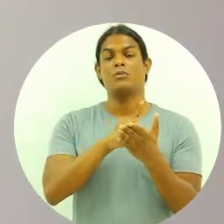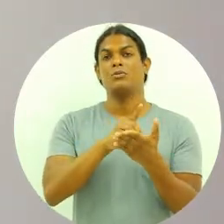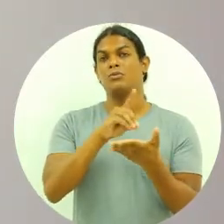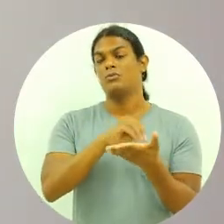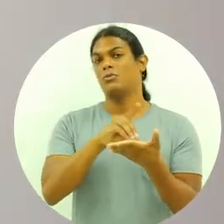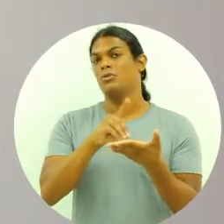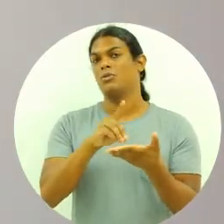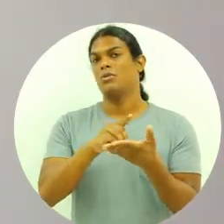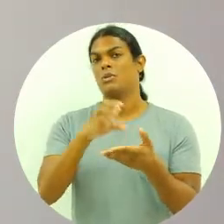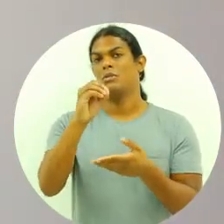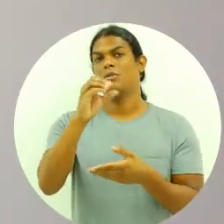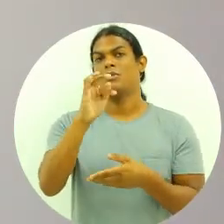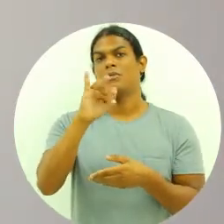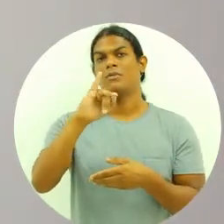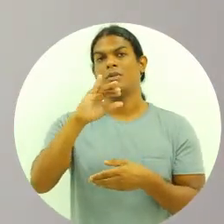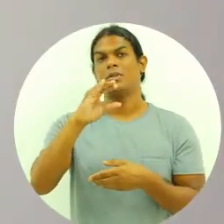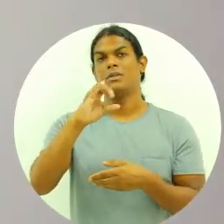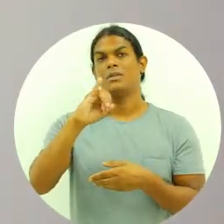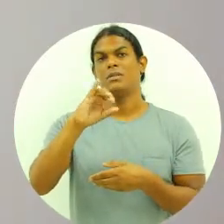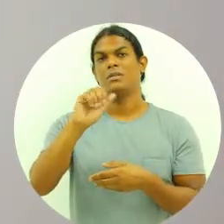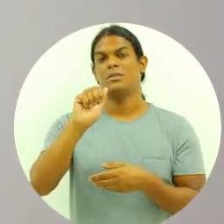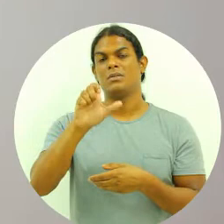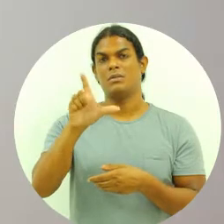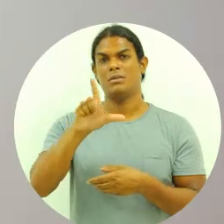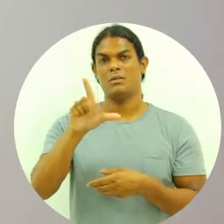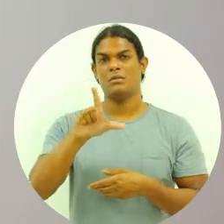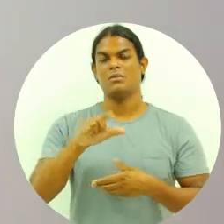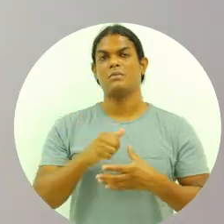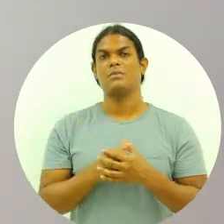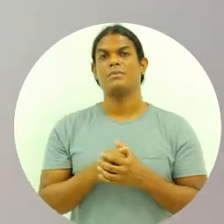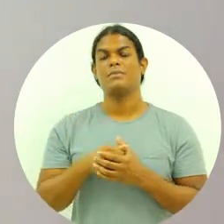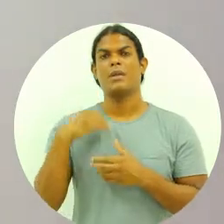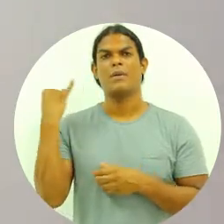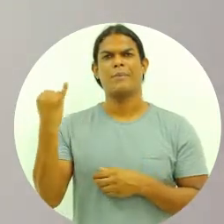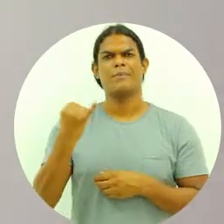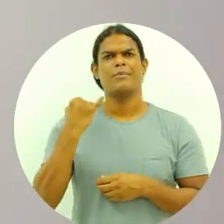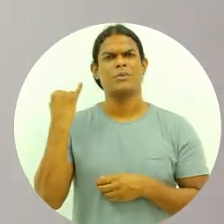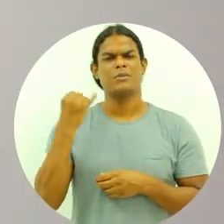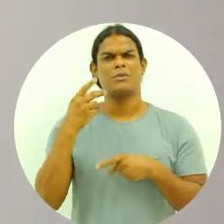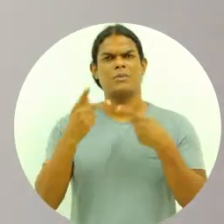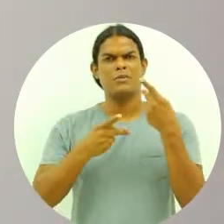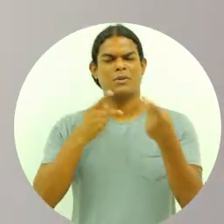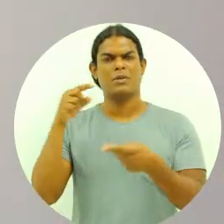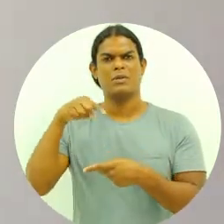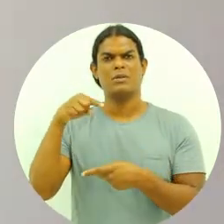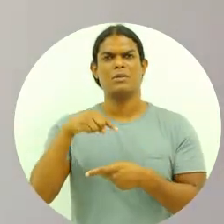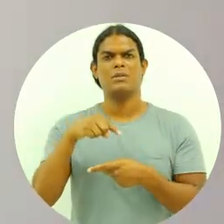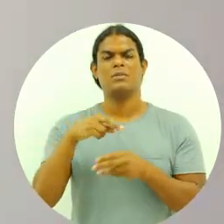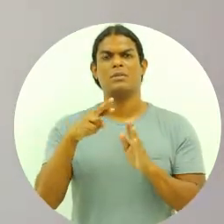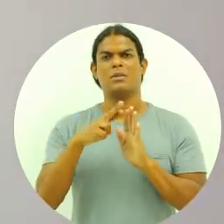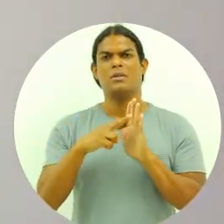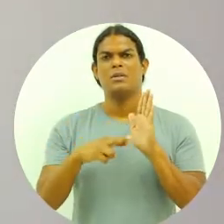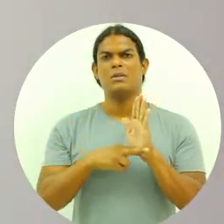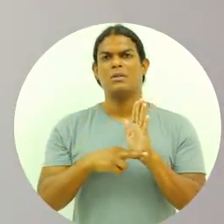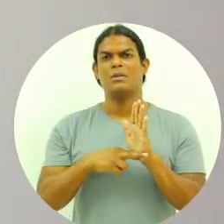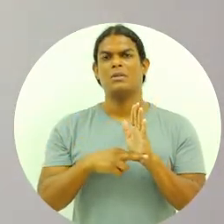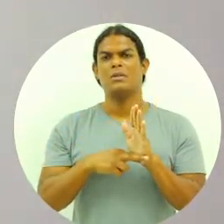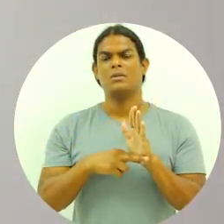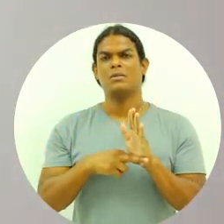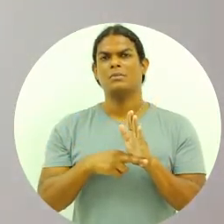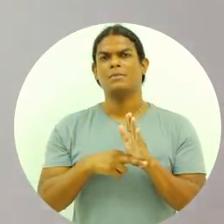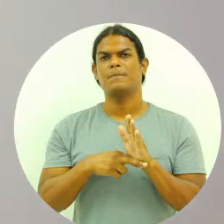manutenção do portal da transparência. É importante frisar que esse princípio da publicidade, ele está, inclusive, pautado no